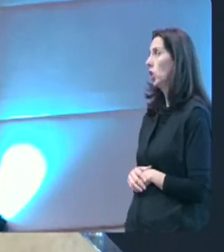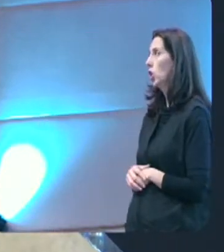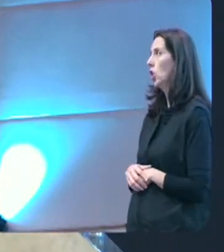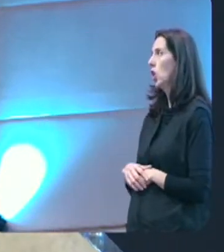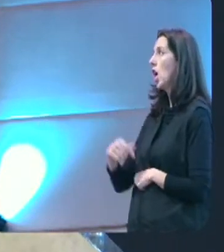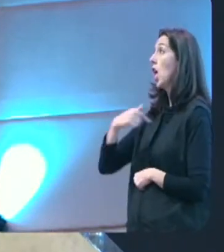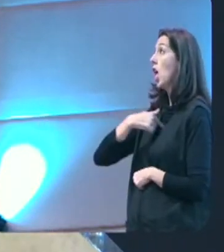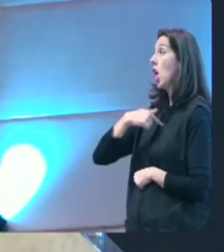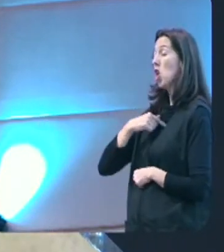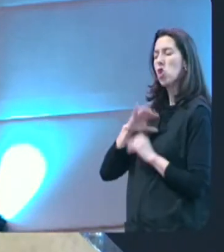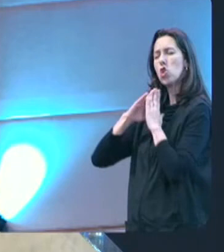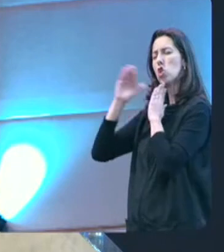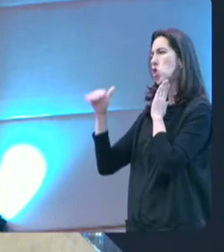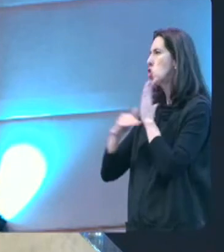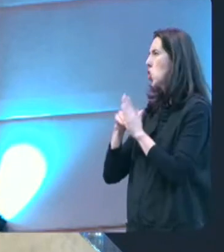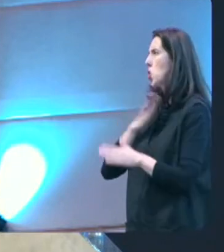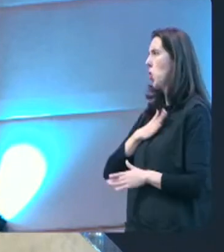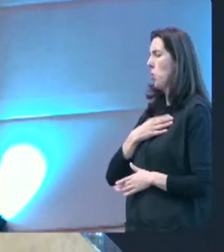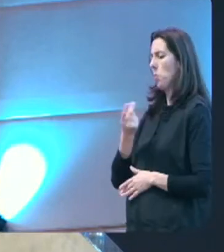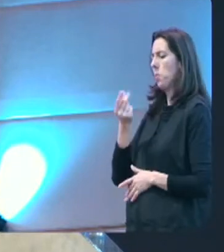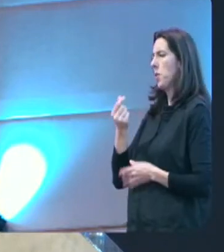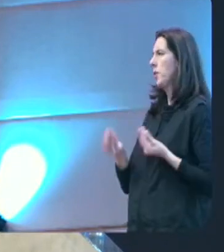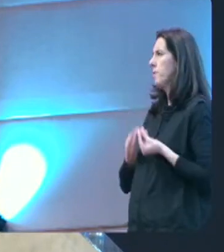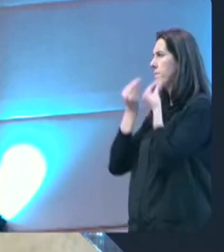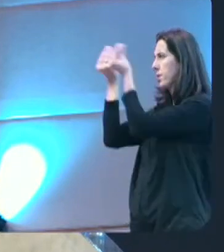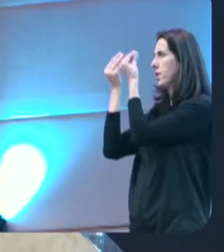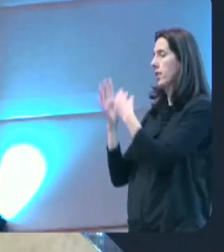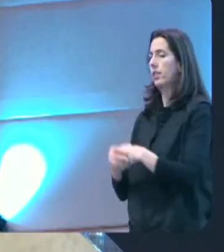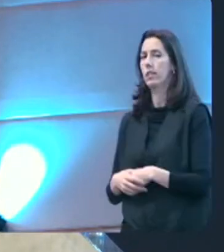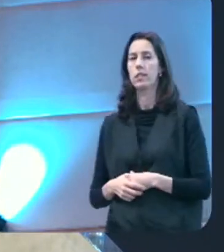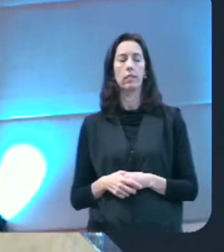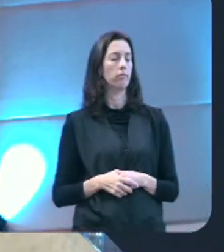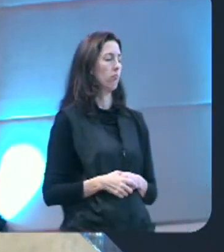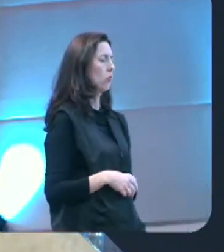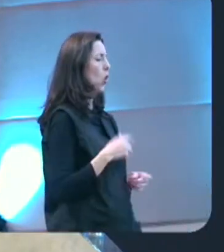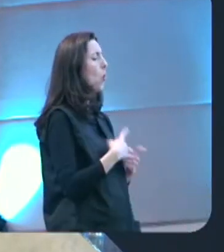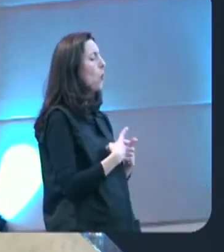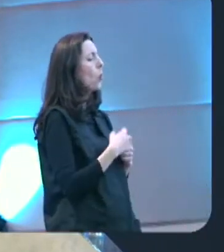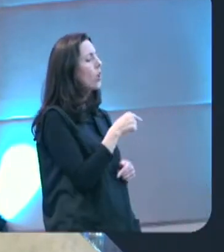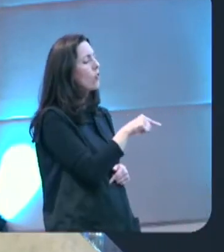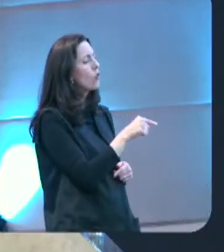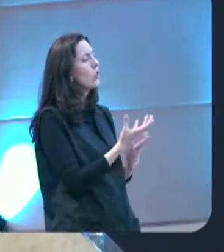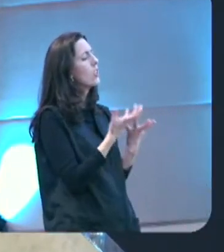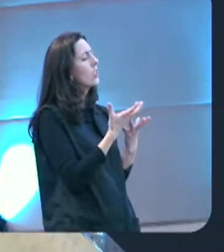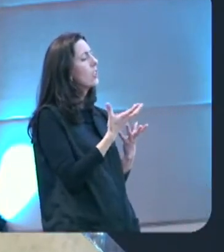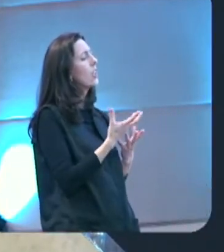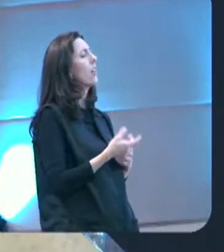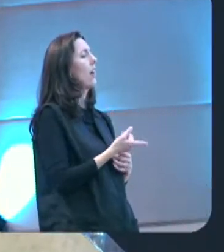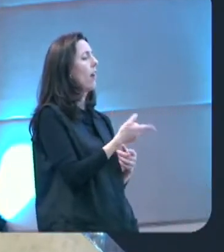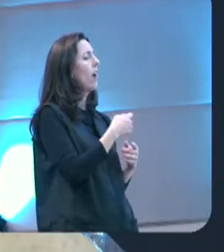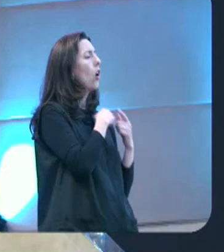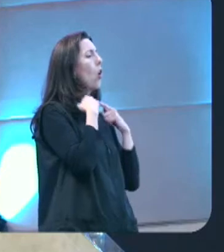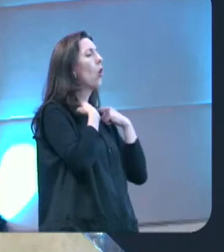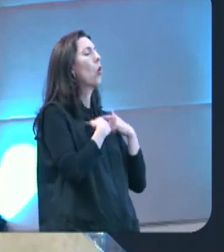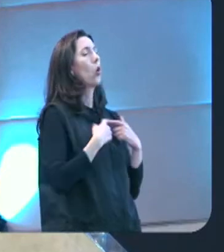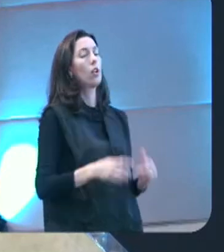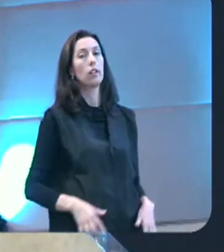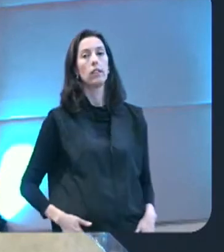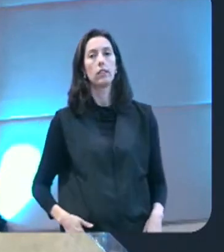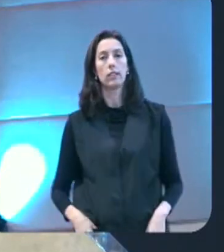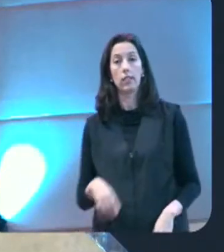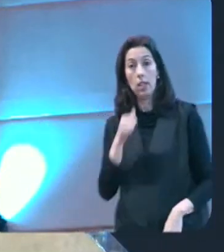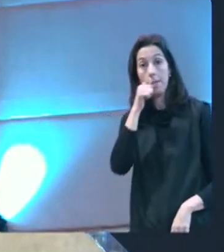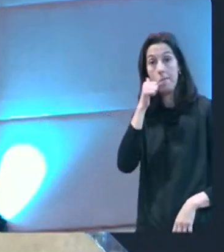dar o meu dinheiro todo. Então, para que é que tu queres aquele colar? E ela, sem hesitar, tirou um lenço